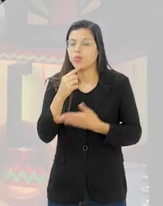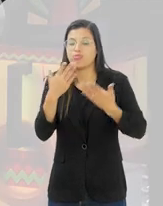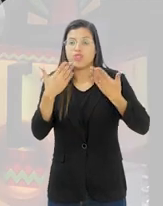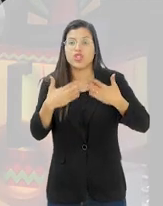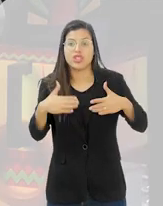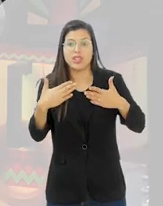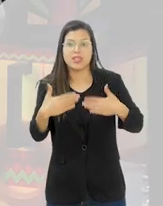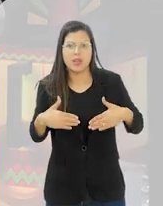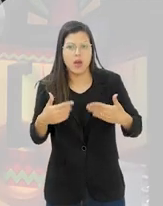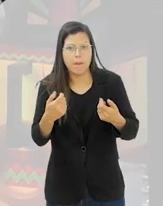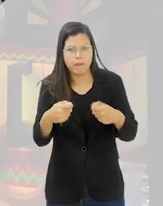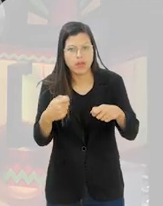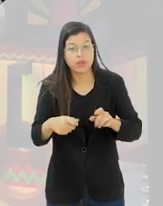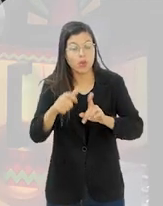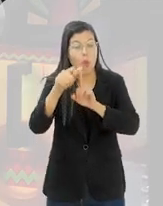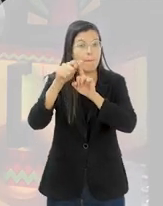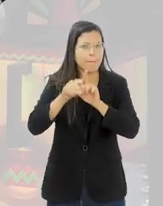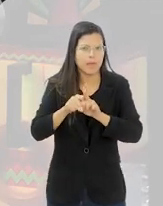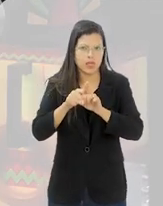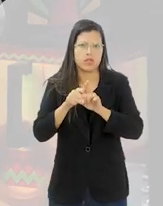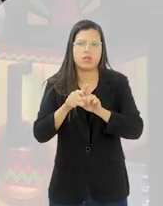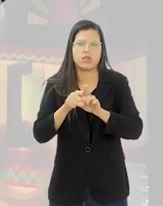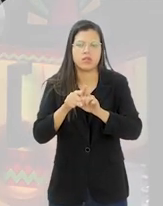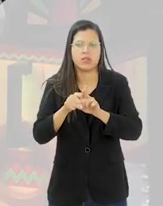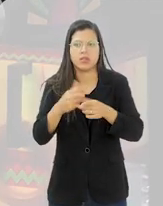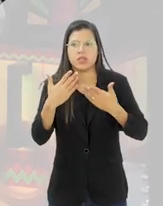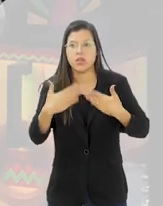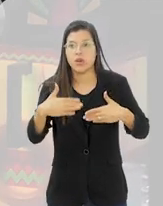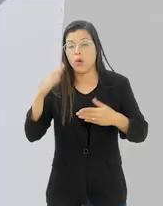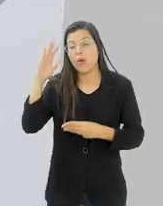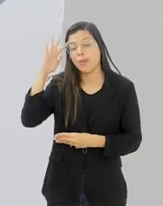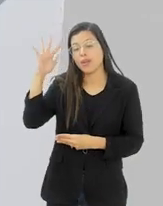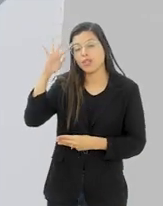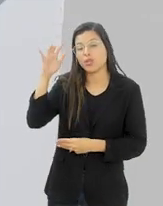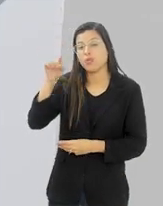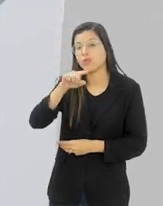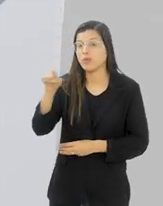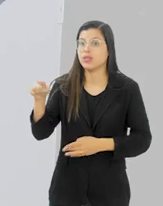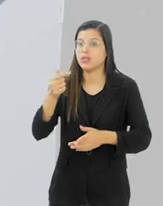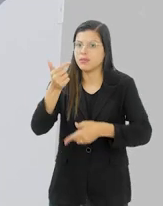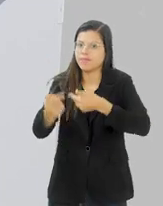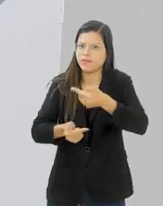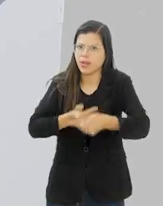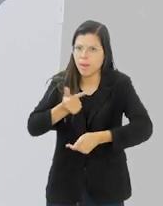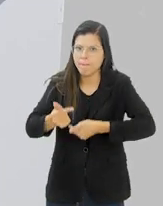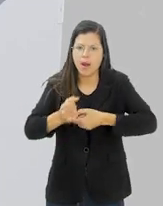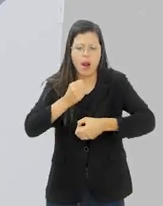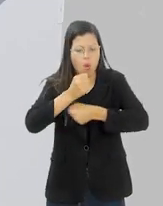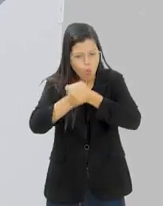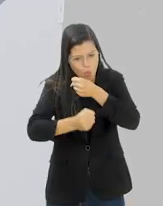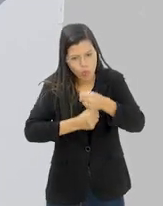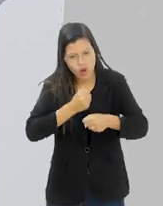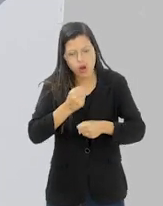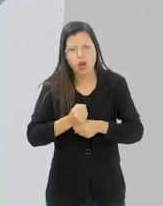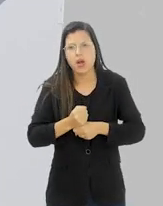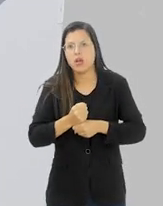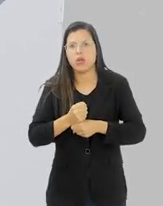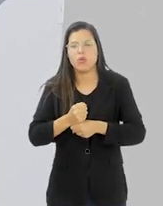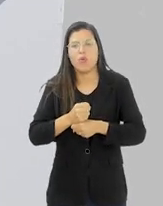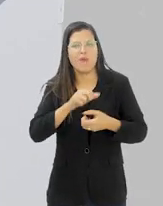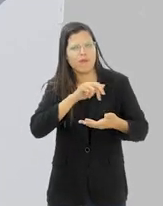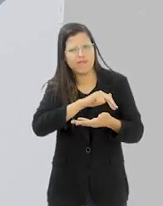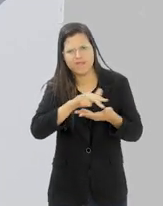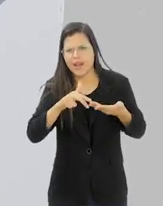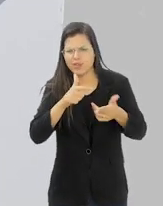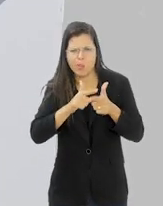cansaço em menos de um mês. É muito grande. Eu imagino vocês que trabalham praticamente o ano inteiro no barracão, com